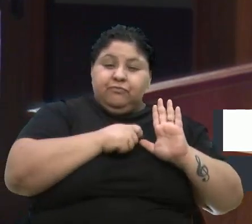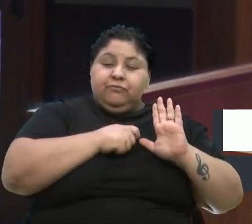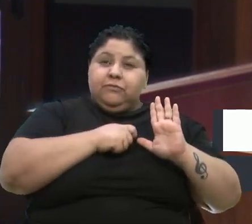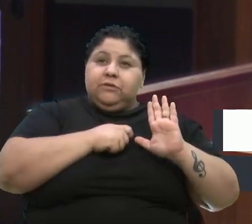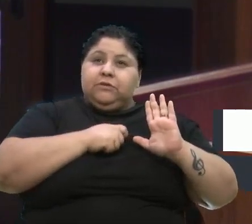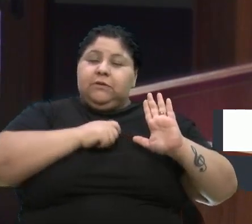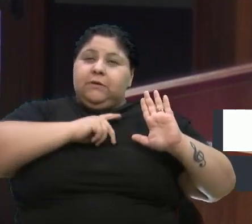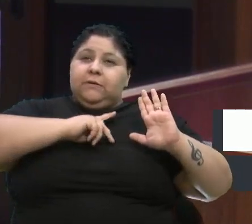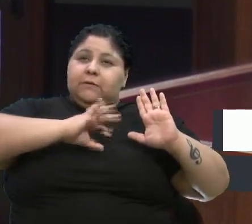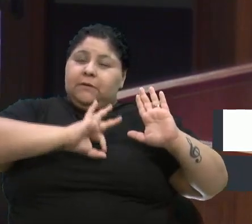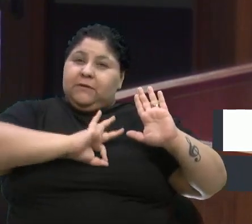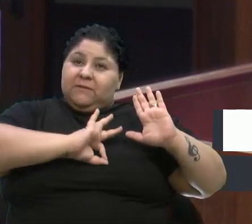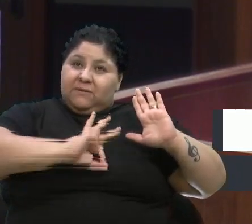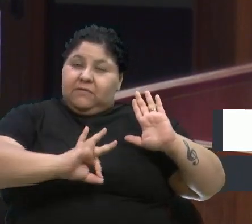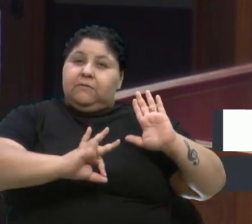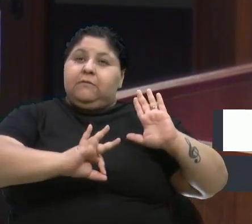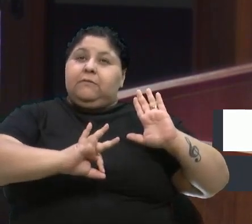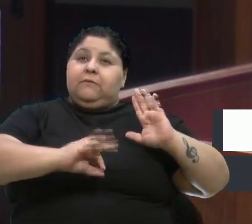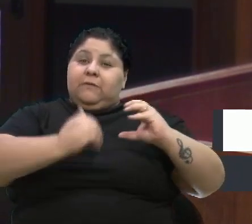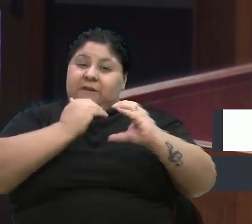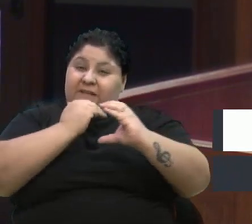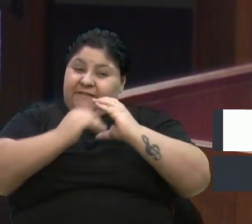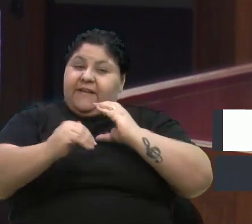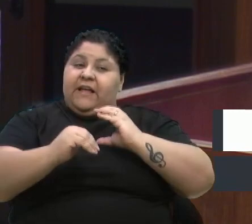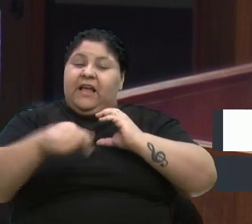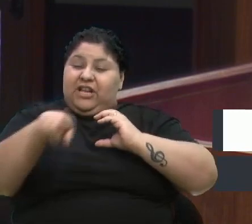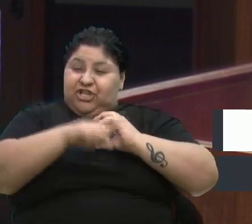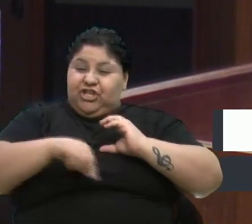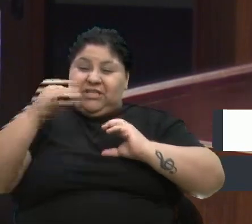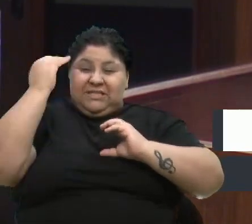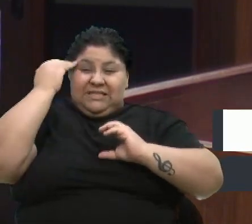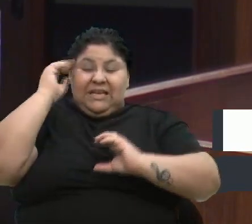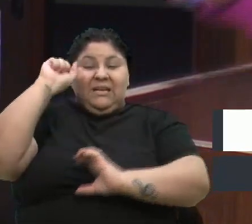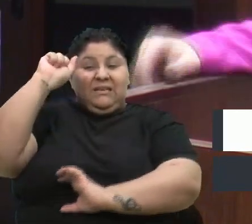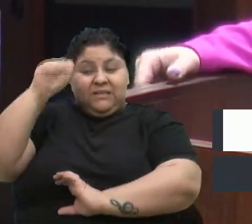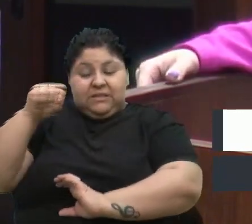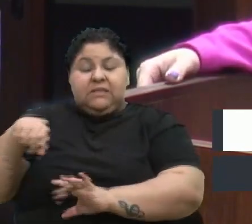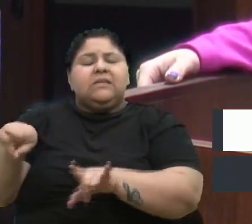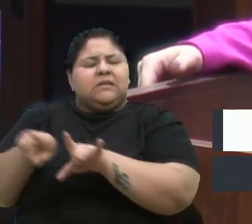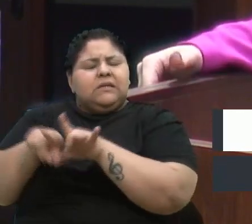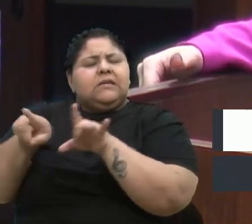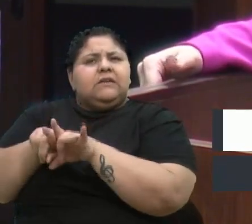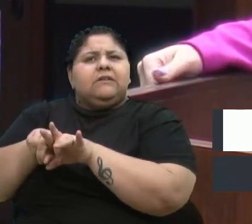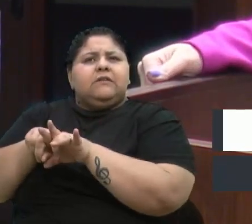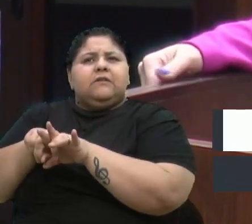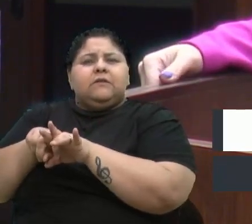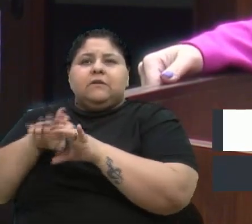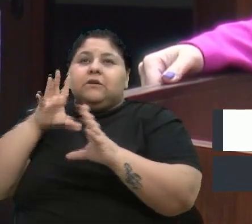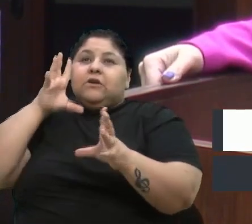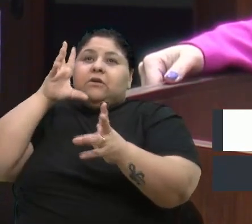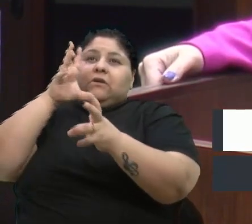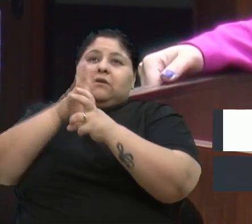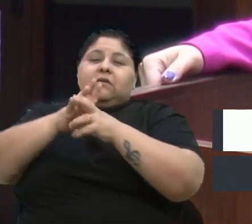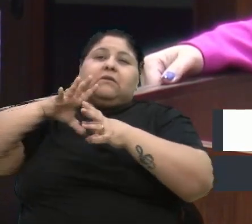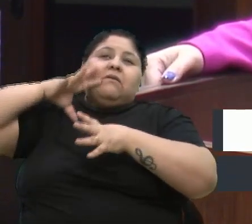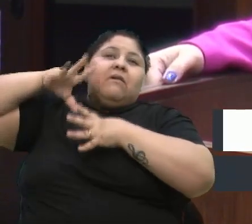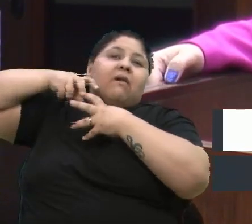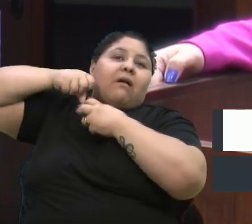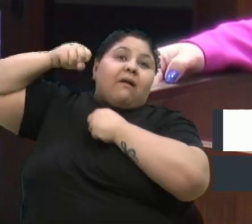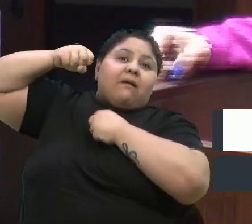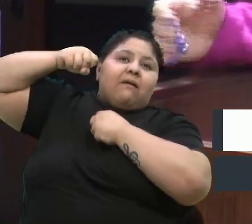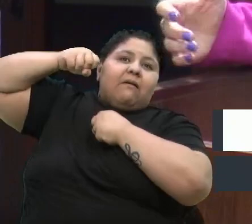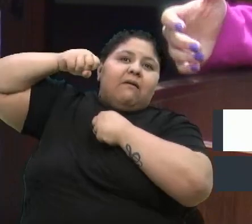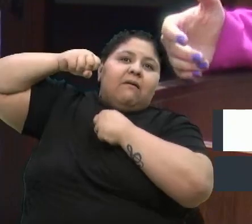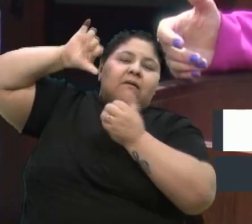Civil dê um encaminhamento. A gente sabe, sim, inclusive do caso, né, do cão que foi enforcado no Parque dos